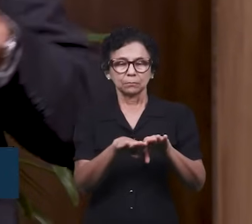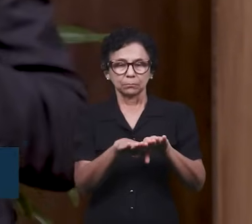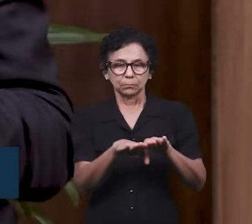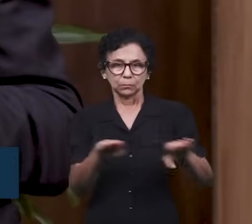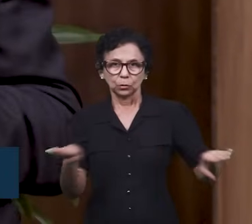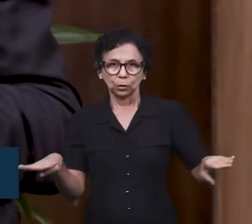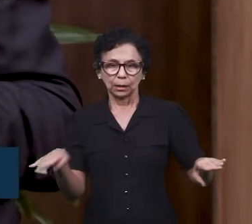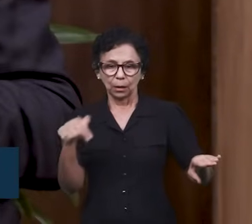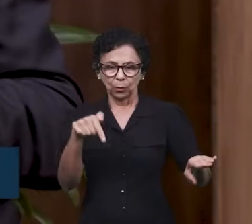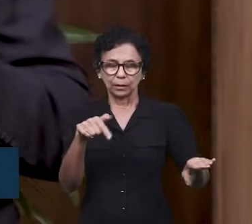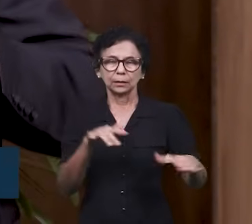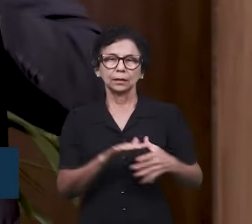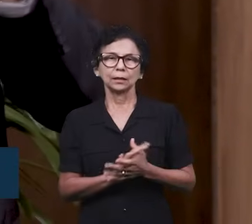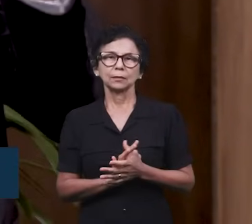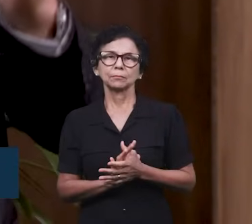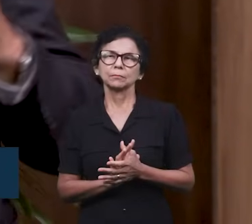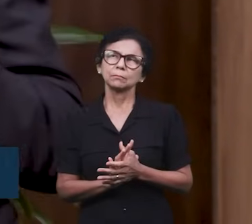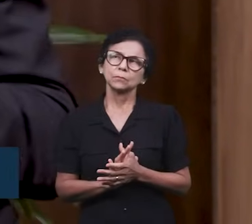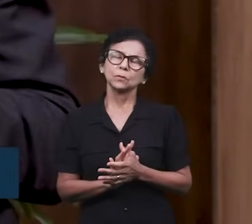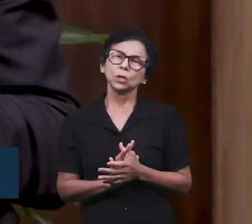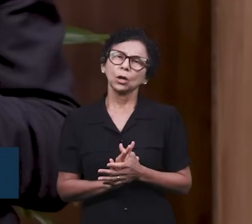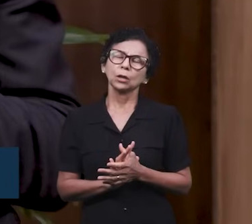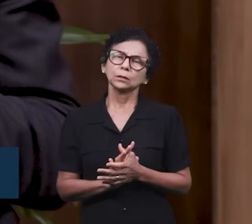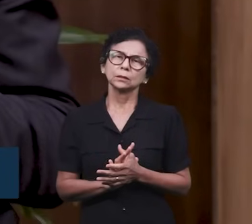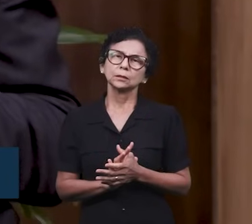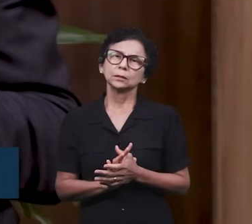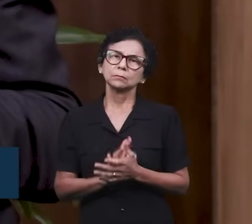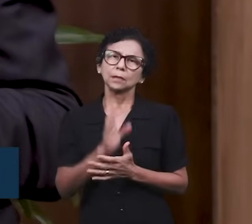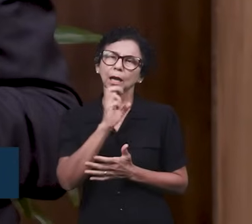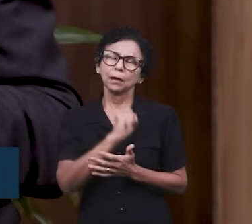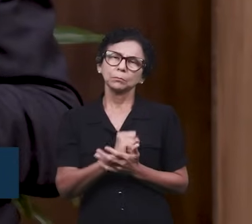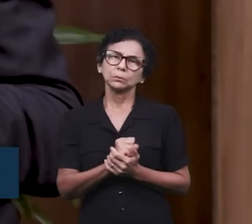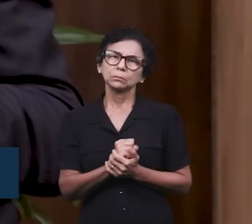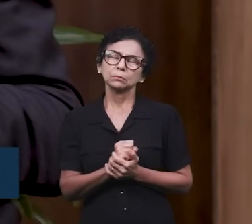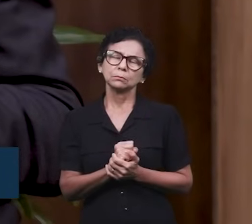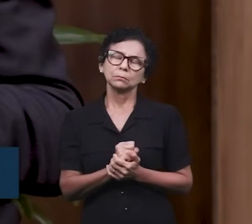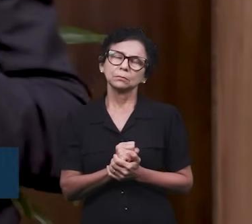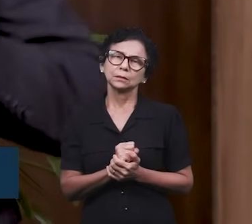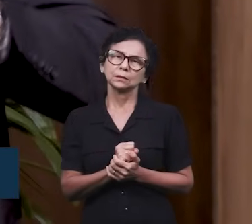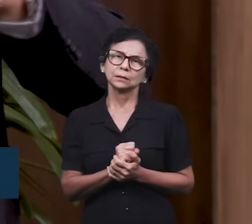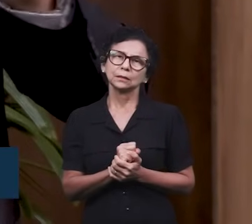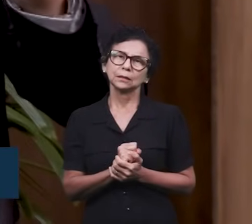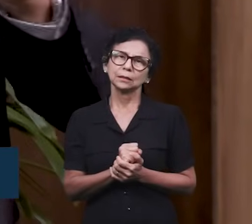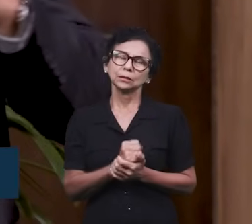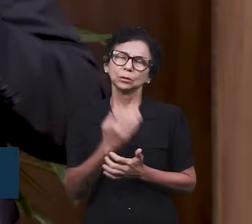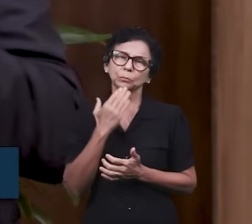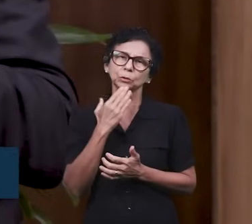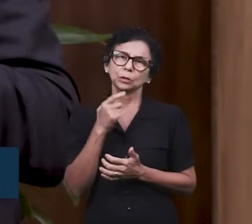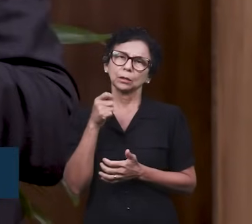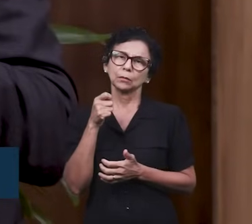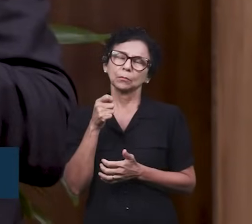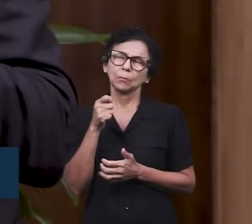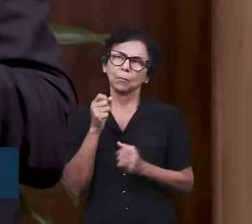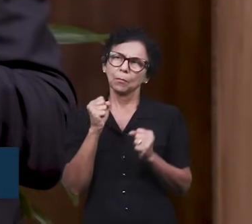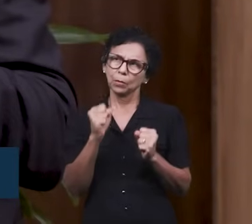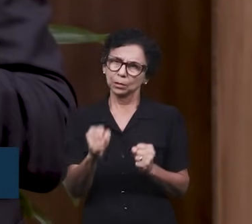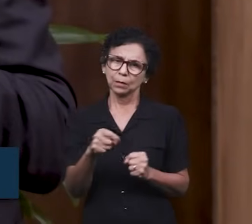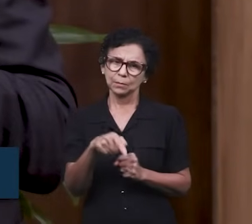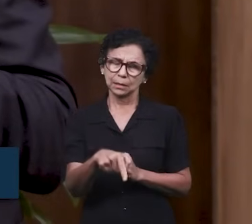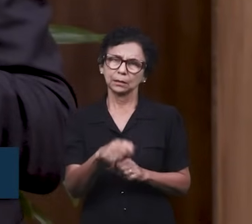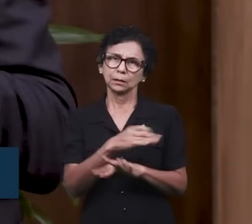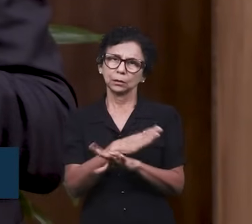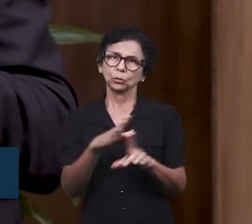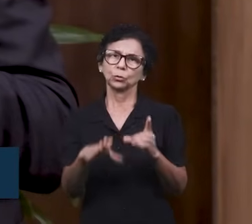improvisamos o local, tínhamos a autorização ao poder público, eles nos autorizou a fazer o culto. Eu lembro